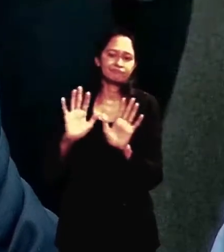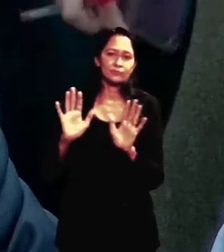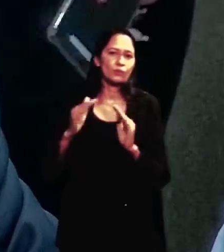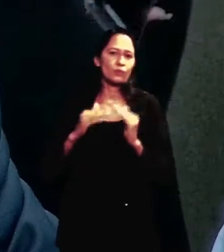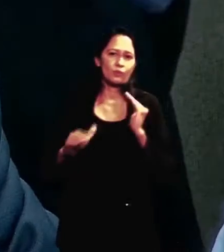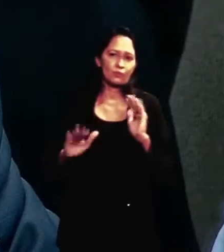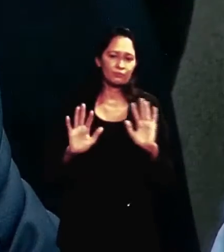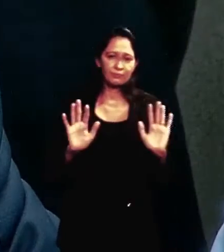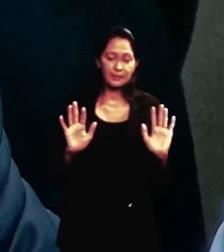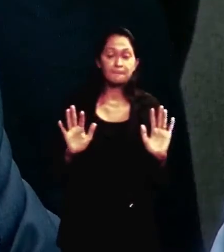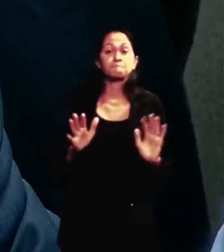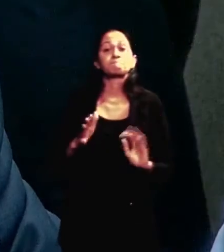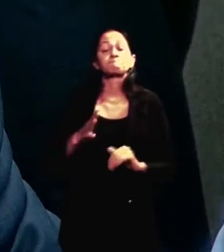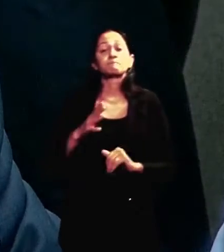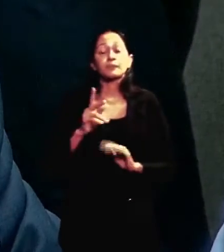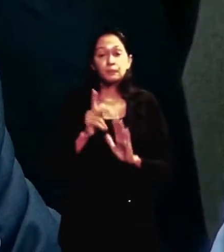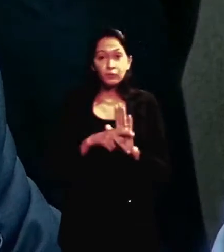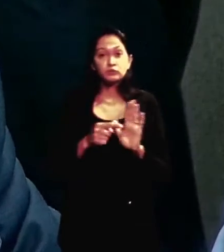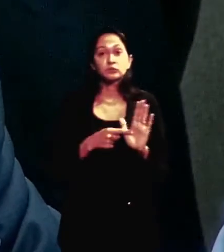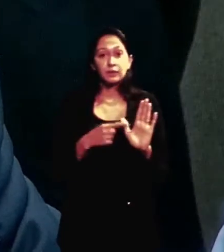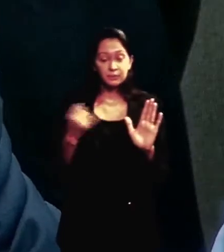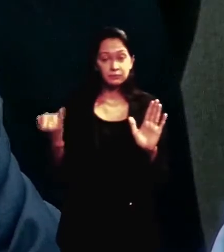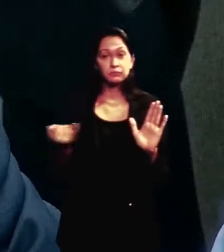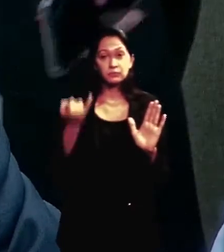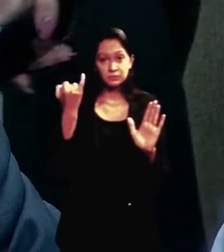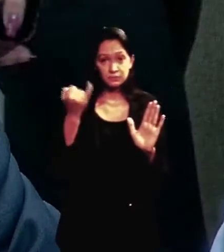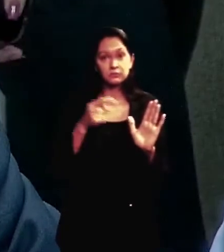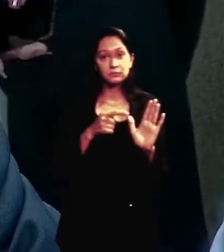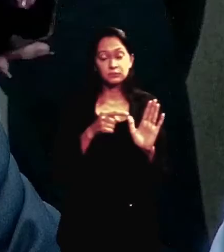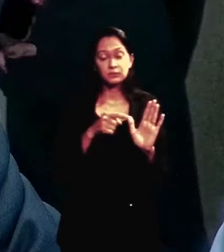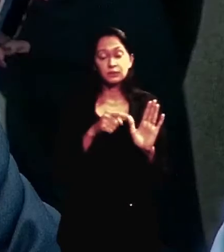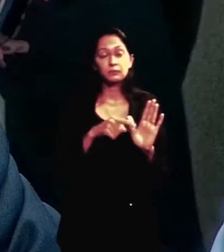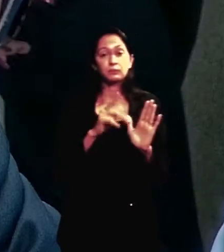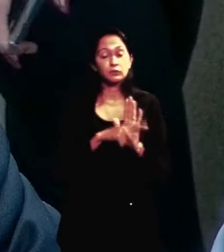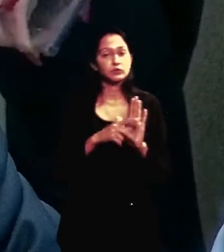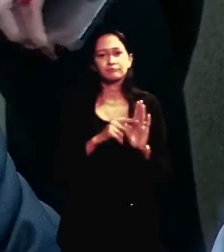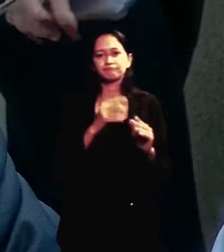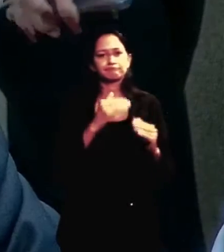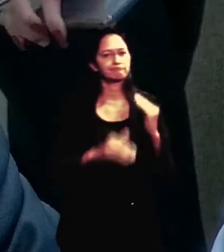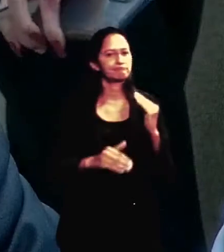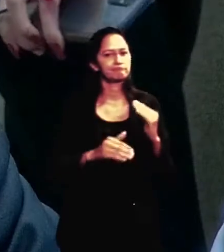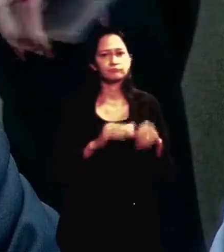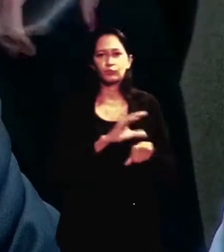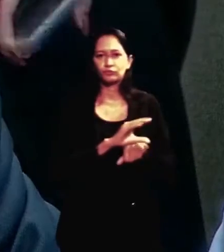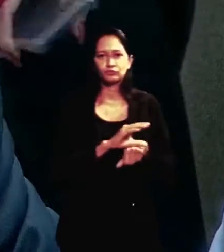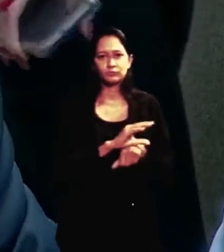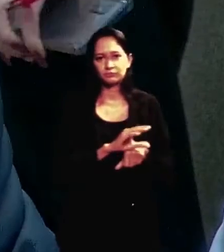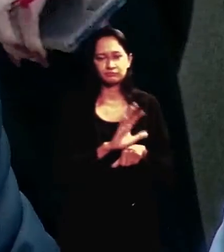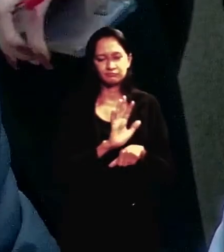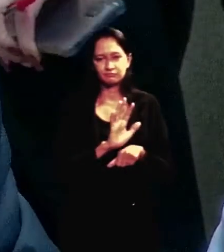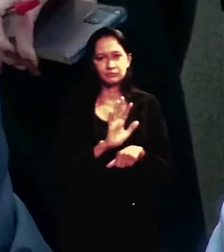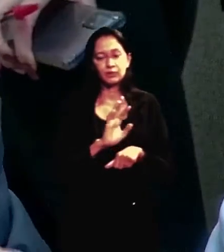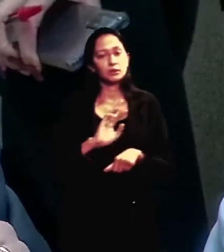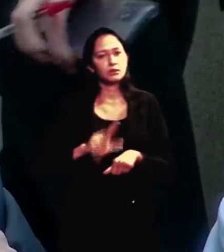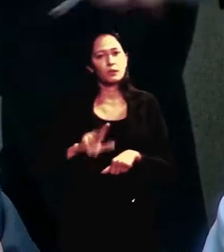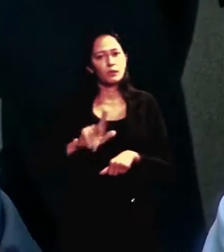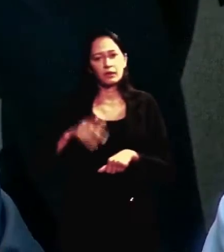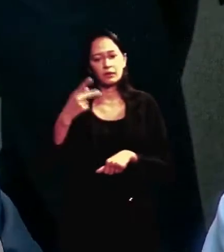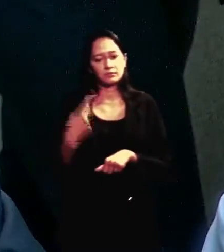o projeto é, na minha opinião, é inconstitucional, porque não é competência nossa. Tá bom.